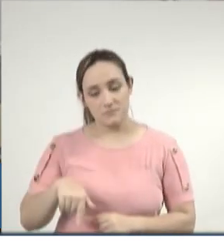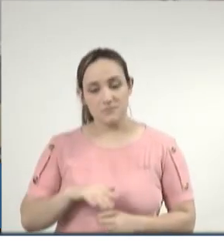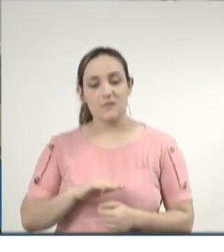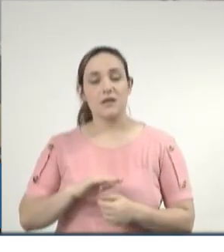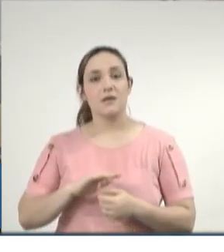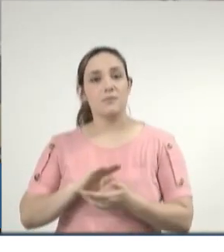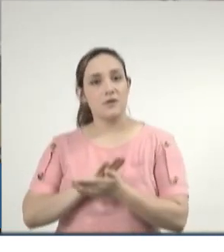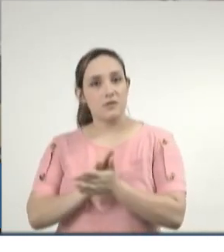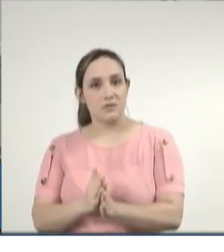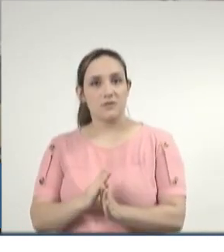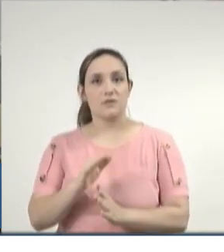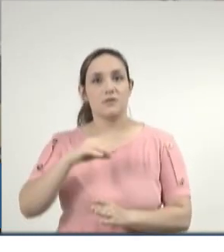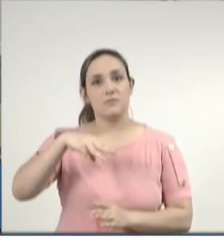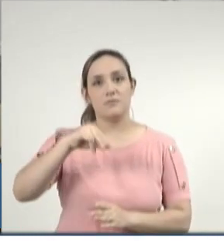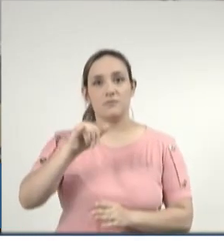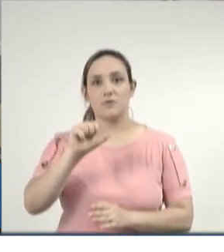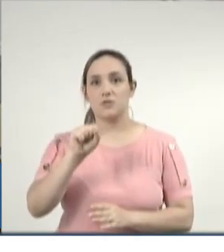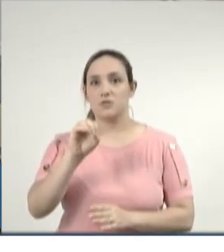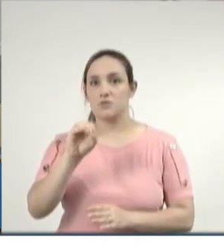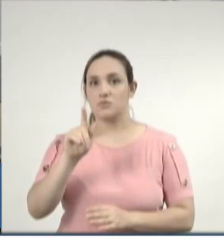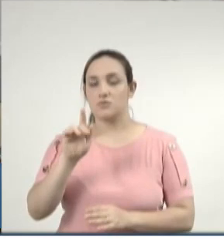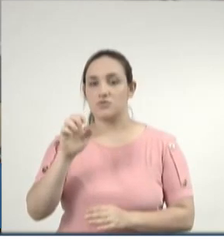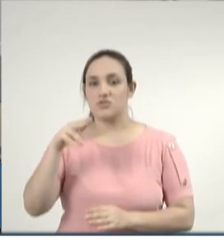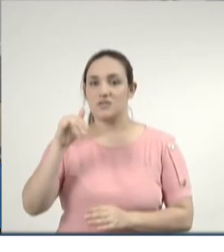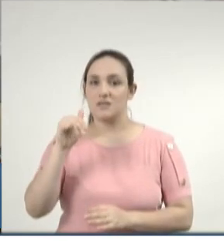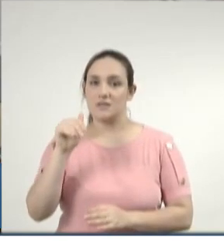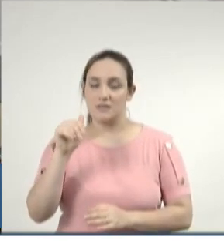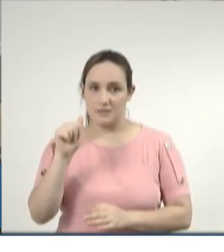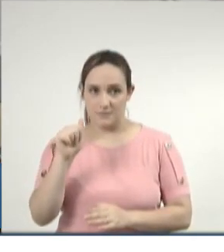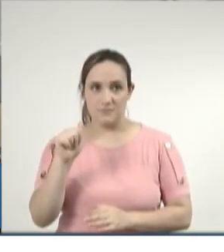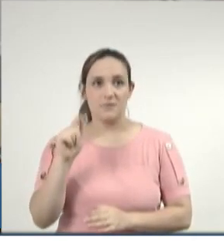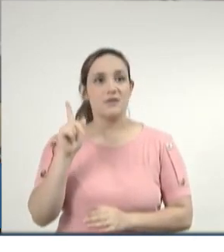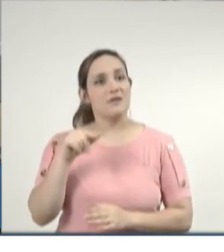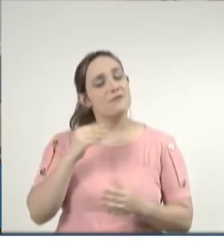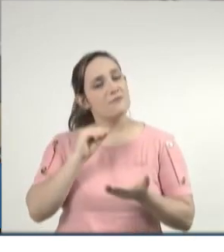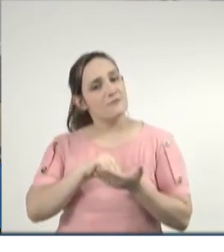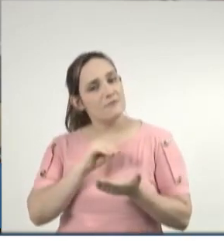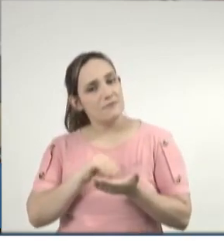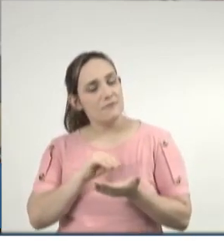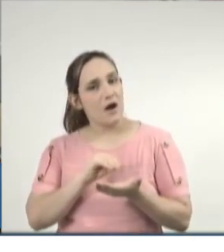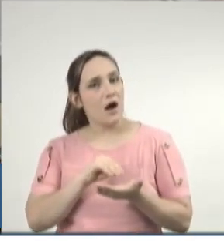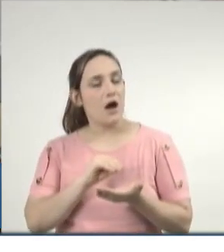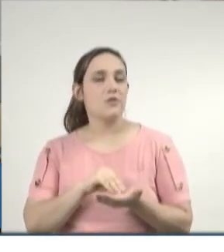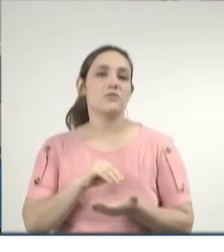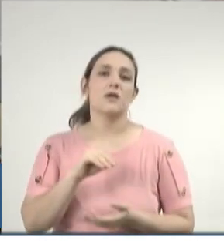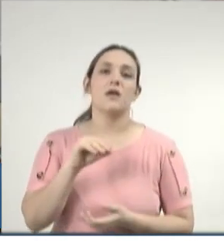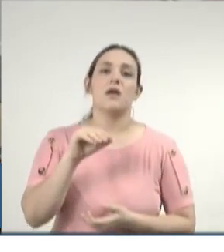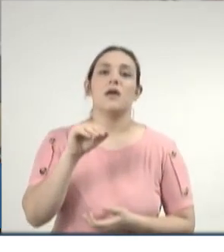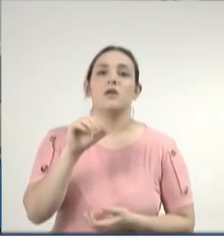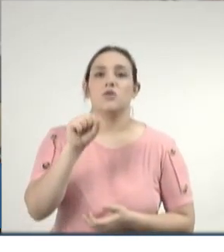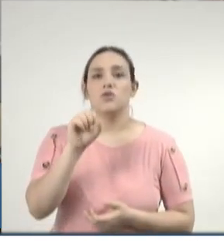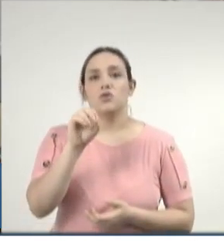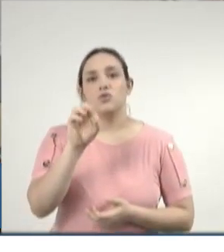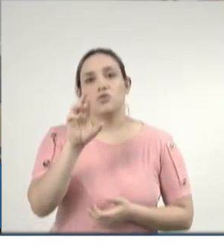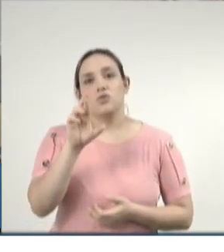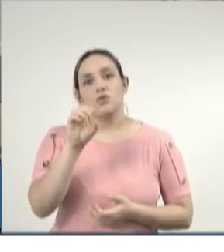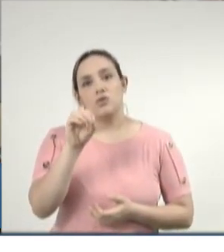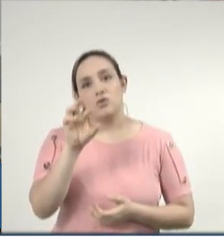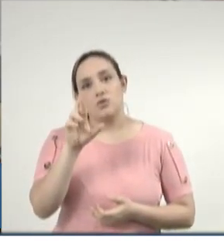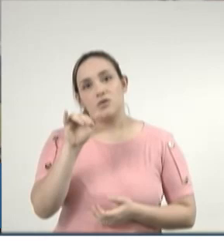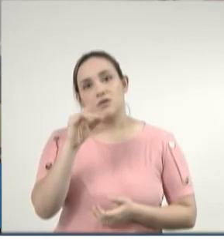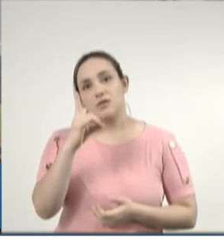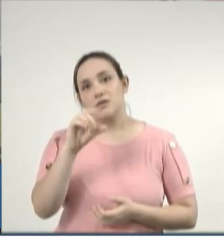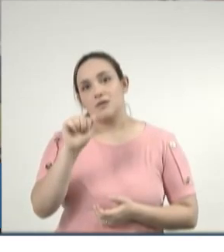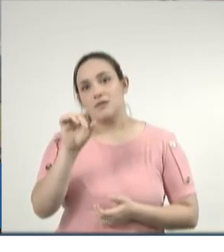a falta de sororidade, que é outra coisa que nós mulheres precisamos colocar essa palavrinha na nossa cabeça, né, Clarissa? E